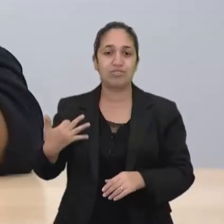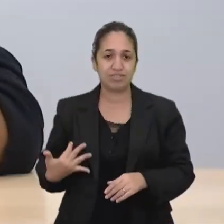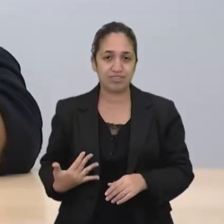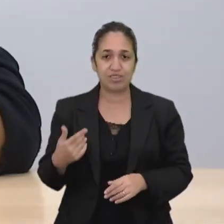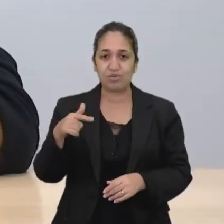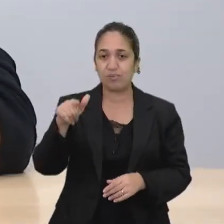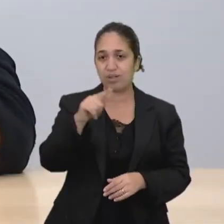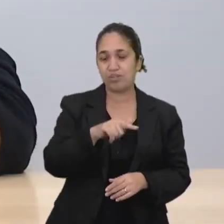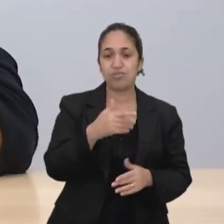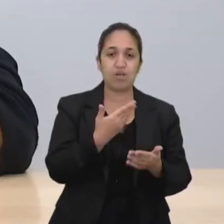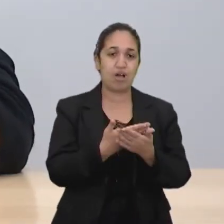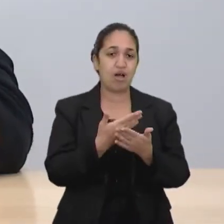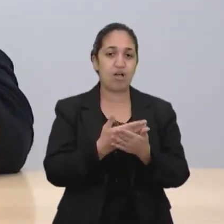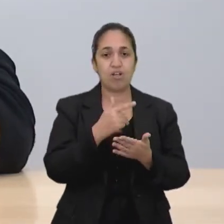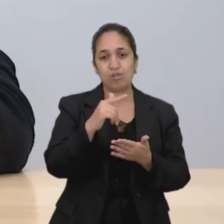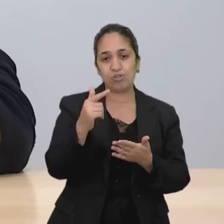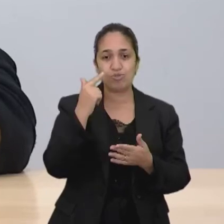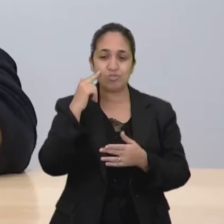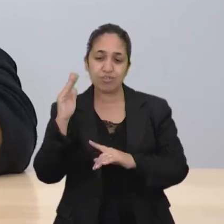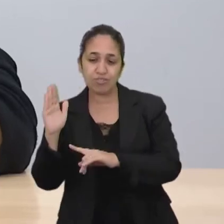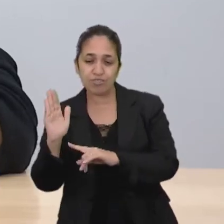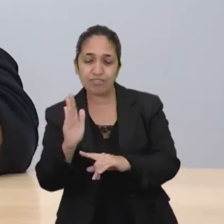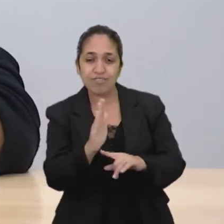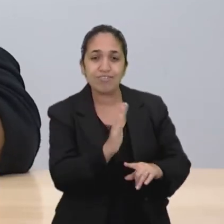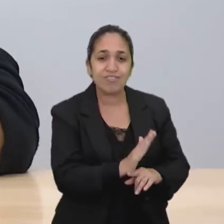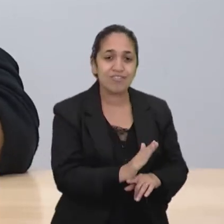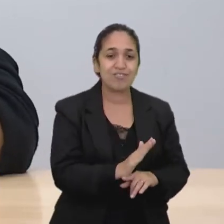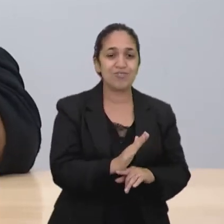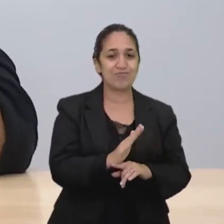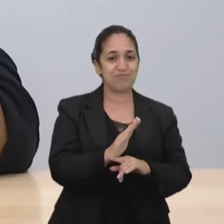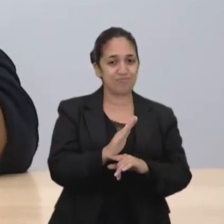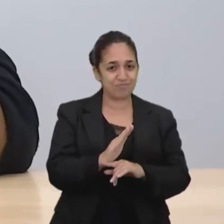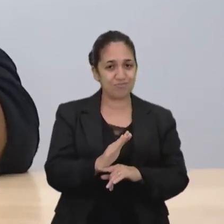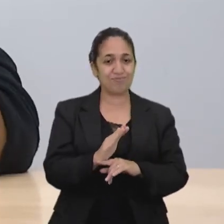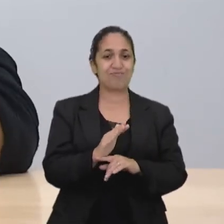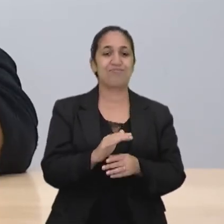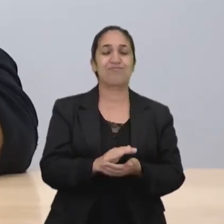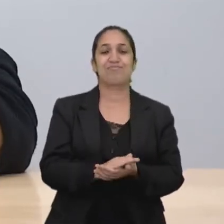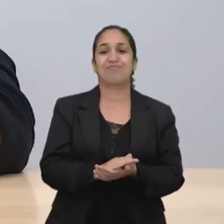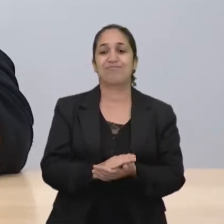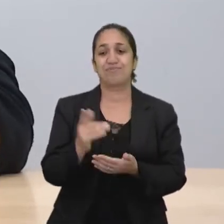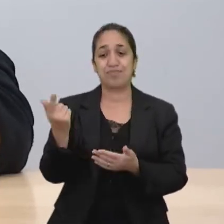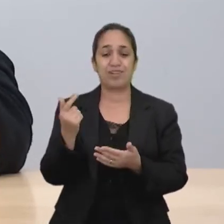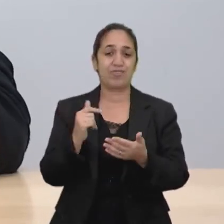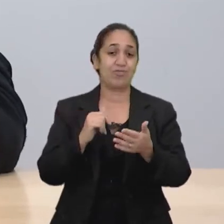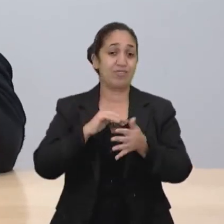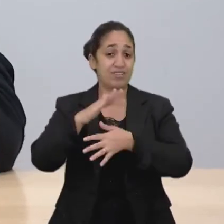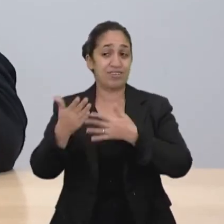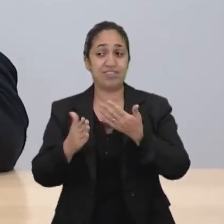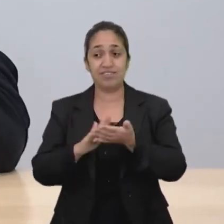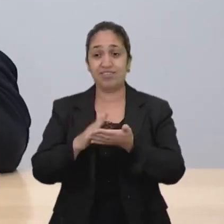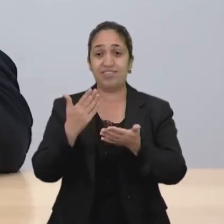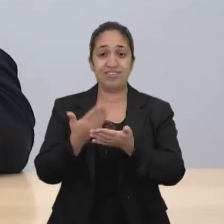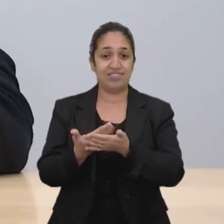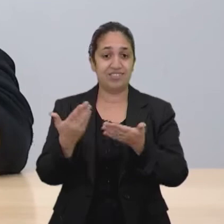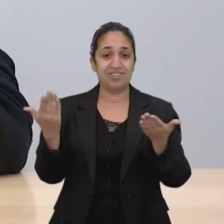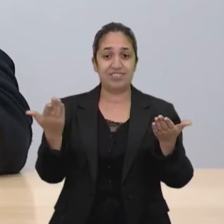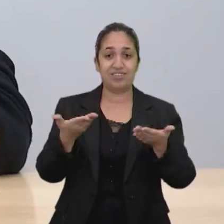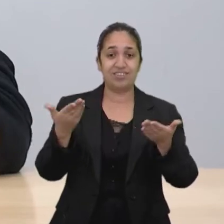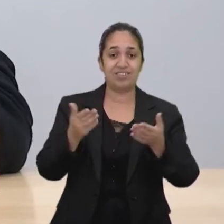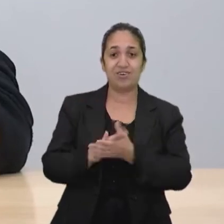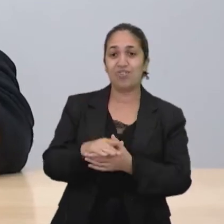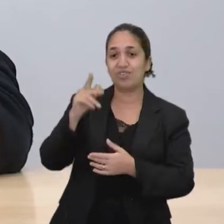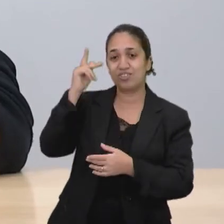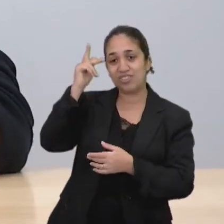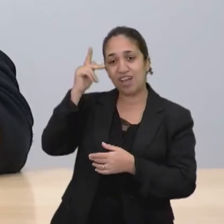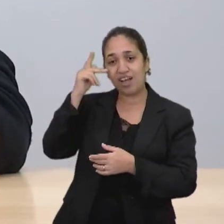os estudantes que estão aí sendo assessorados, pelo nosso intérprete de Libras. Hoje a gente está aqui com a